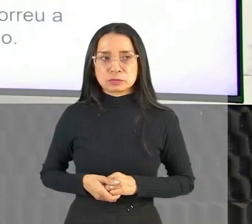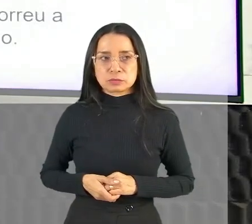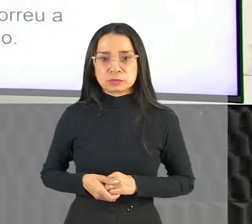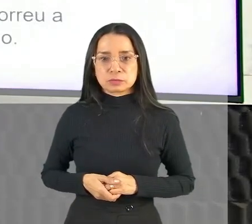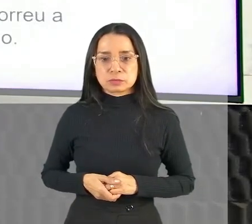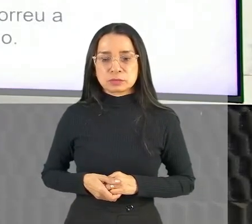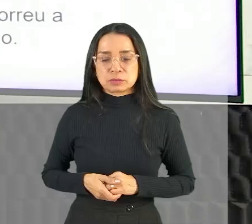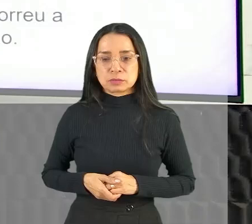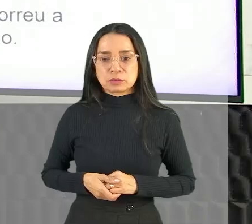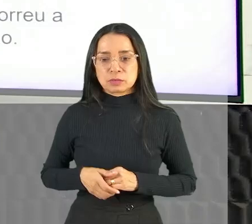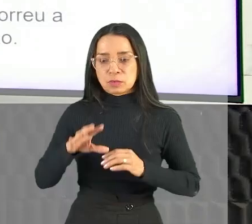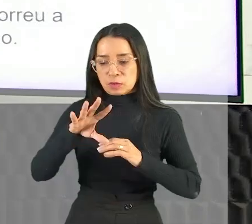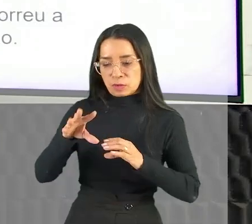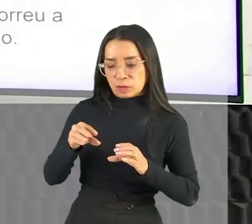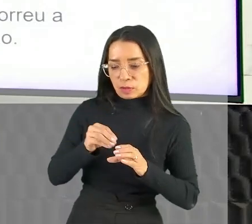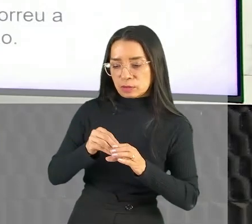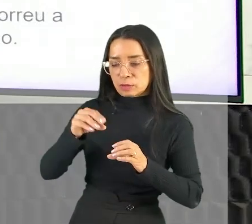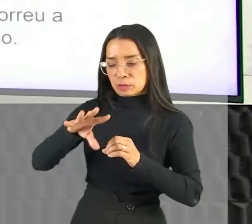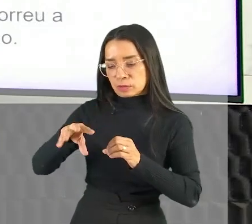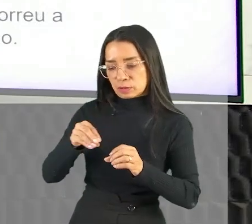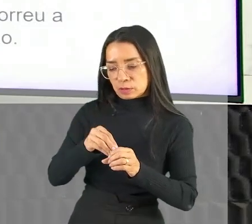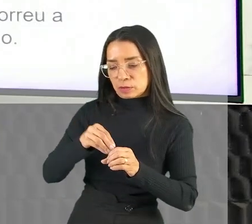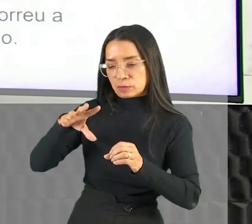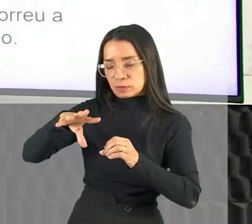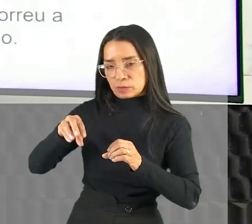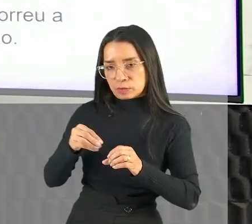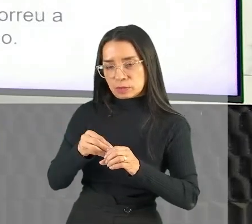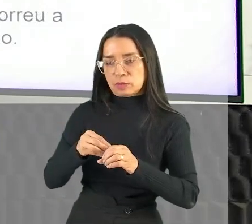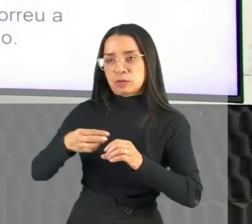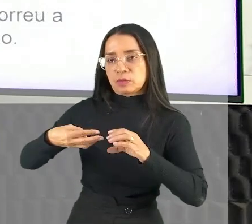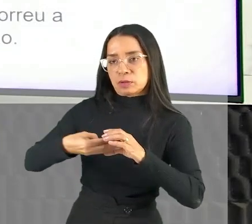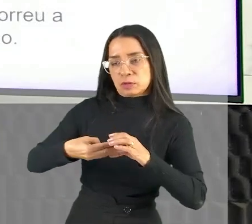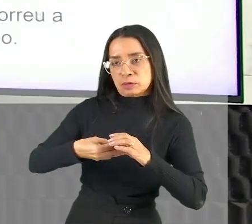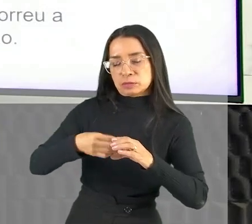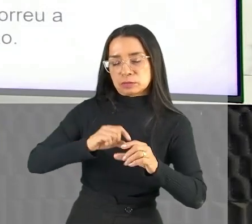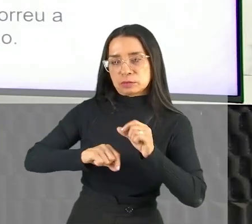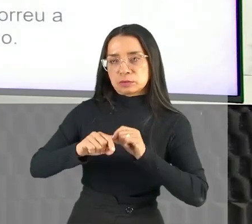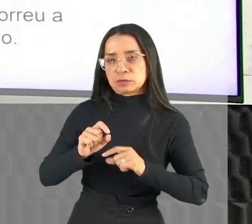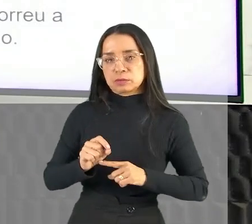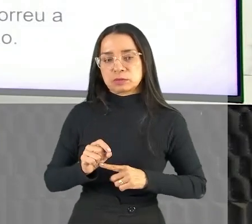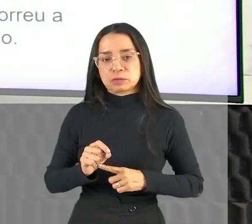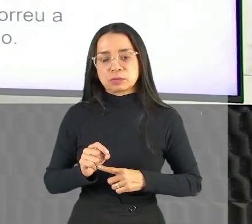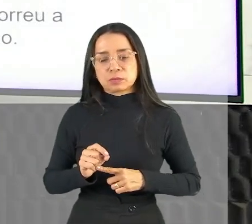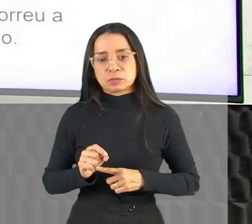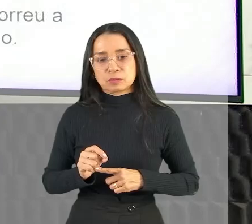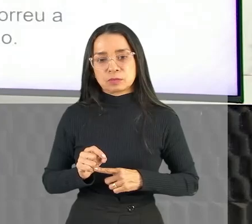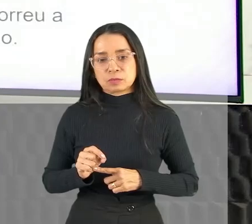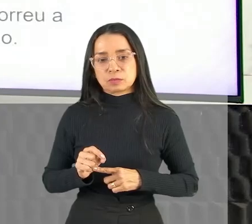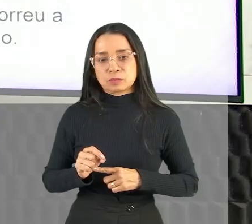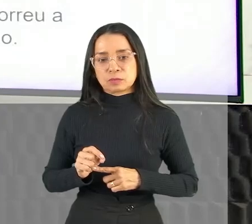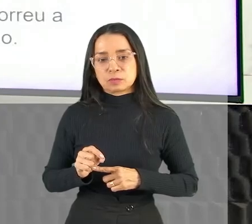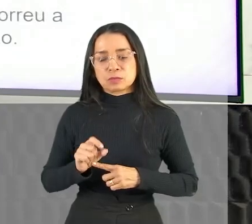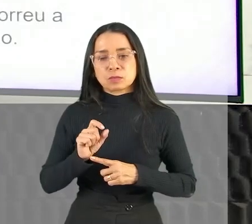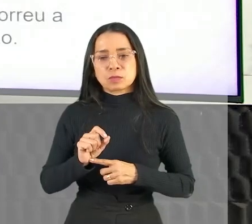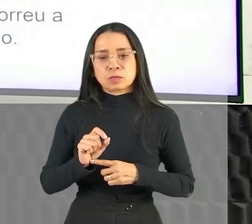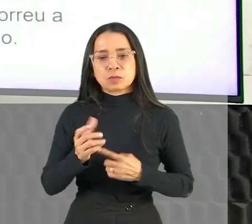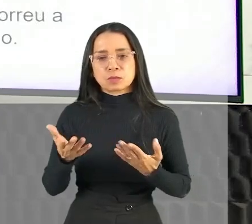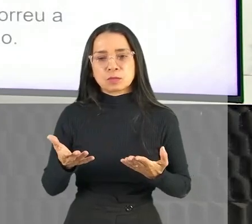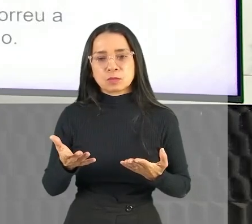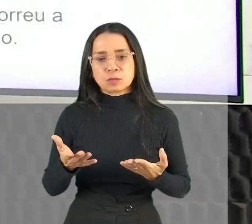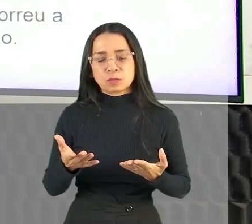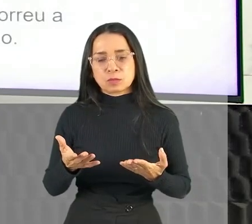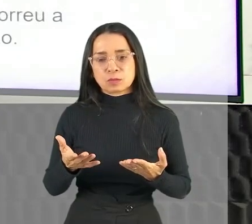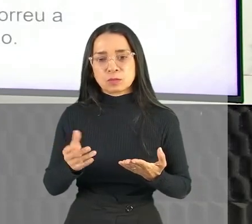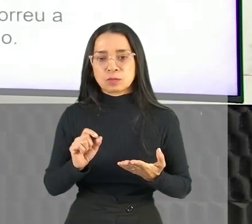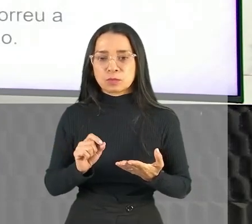foi transportado para dentro das células da batata, né, por um transporte